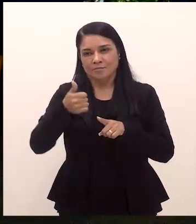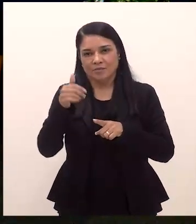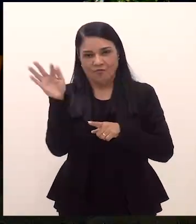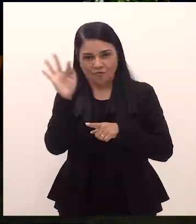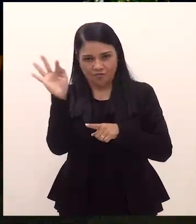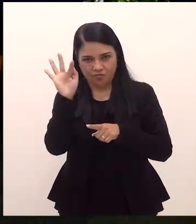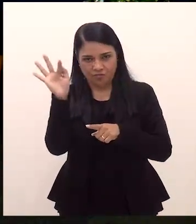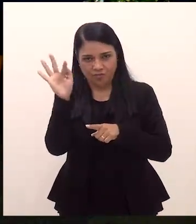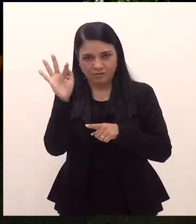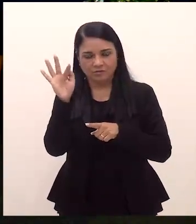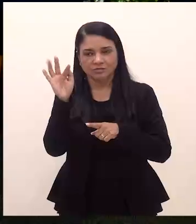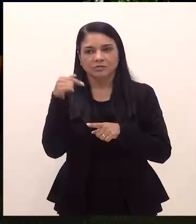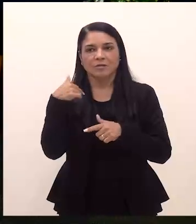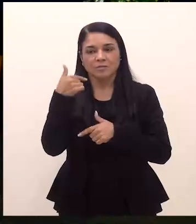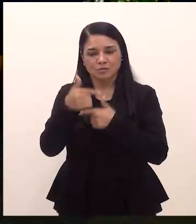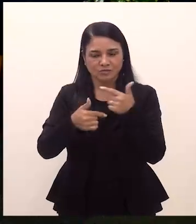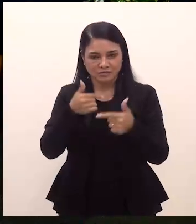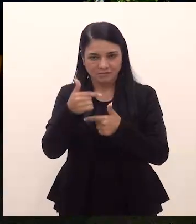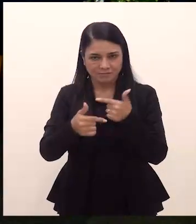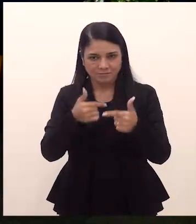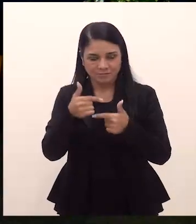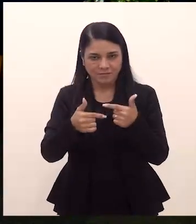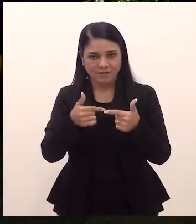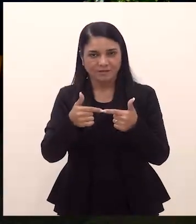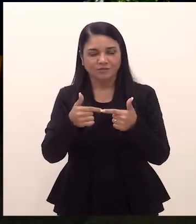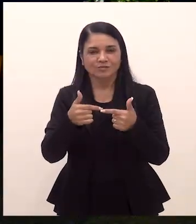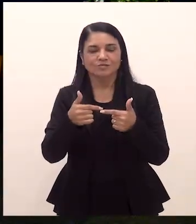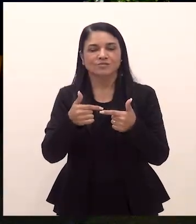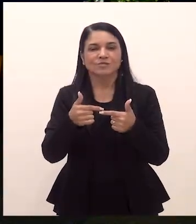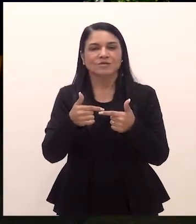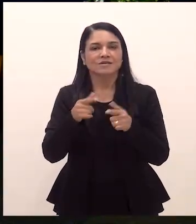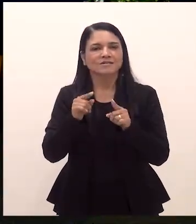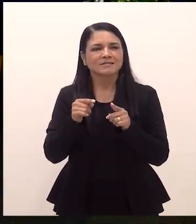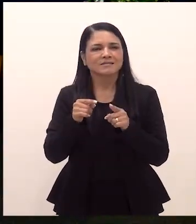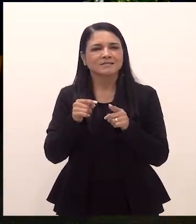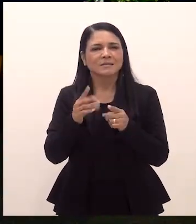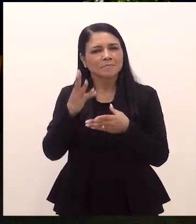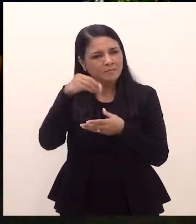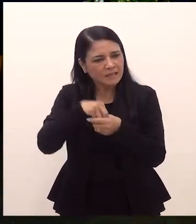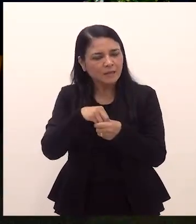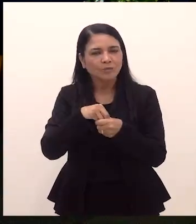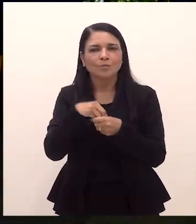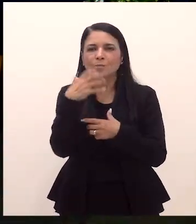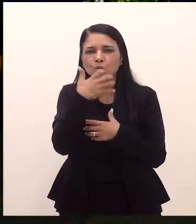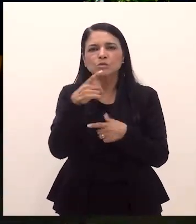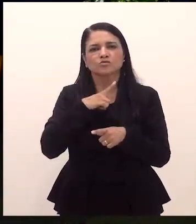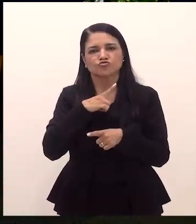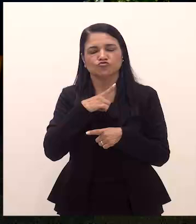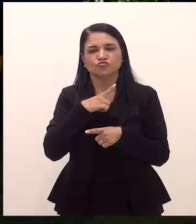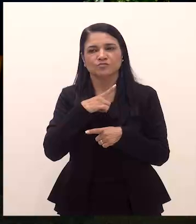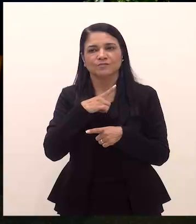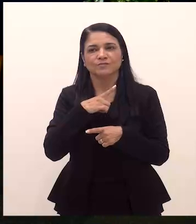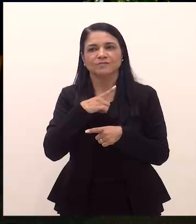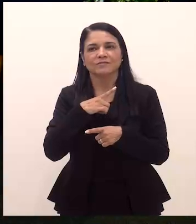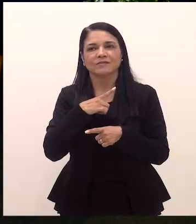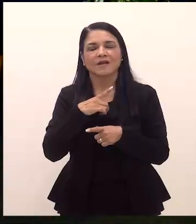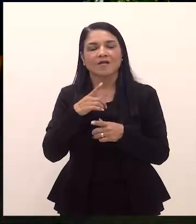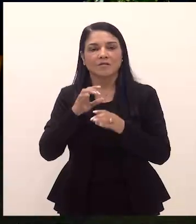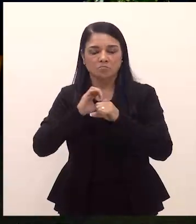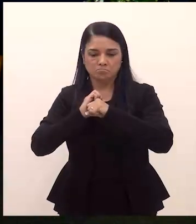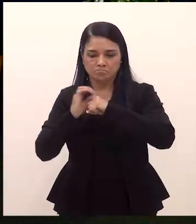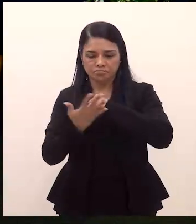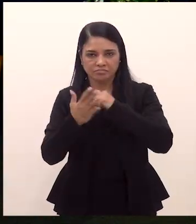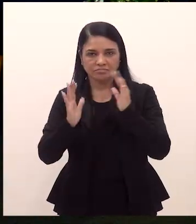Primeiro, na faculdade, assim, eu procurei os meus trabalhos, as coisas que eu era incitado a fazer, eu sempre botava a música ali no meio. E aí